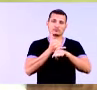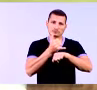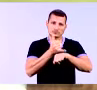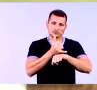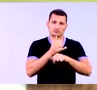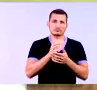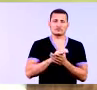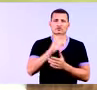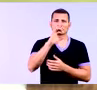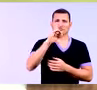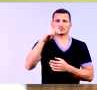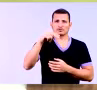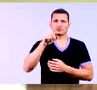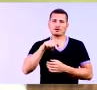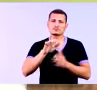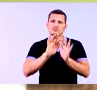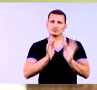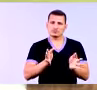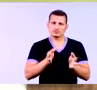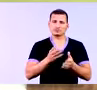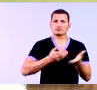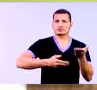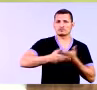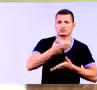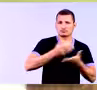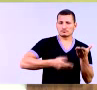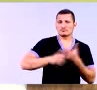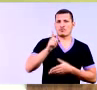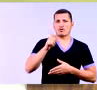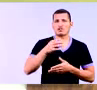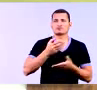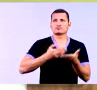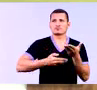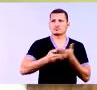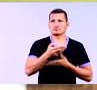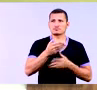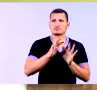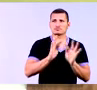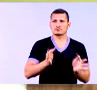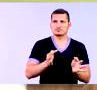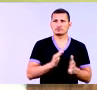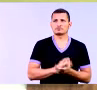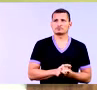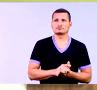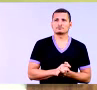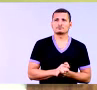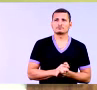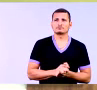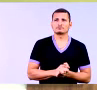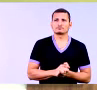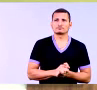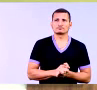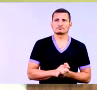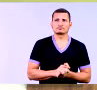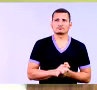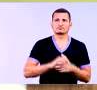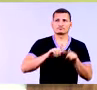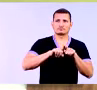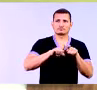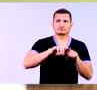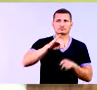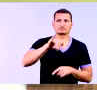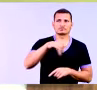simplificada. Né? E a interação com elementos é bastante simples. Né? Também o